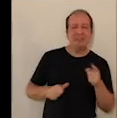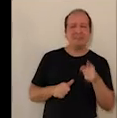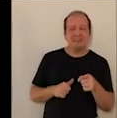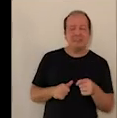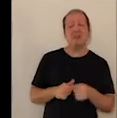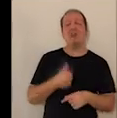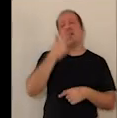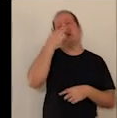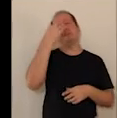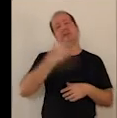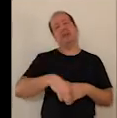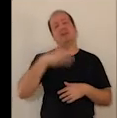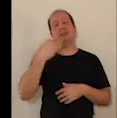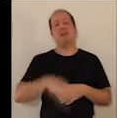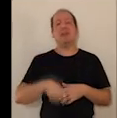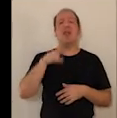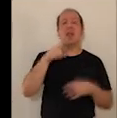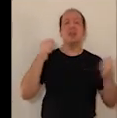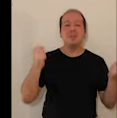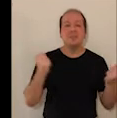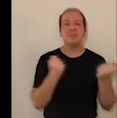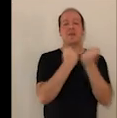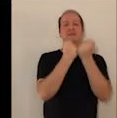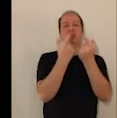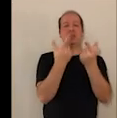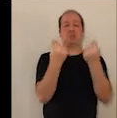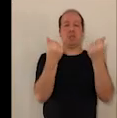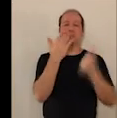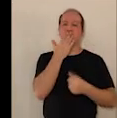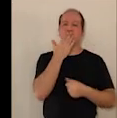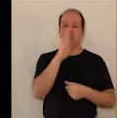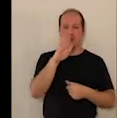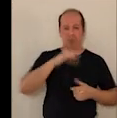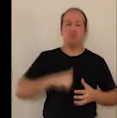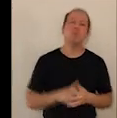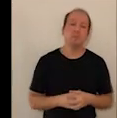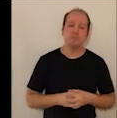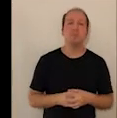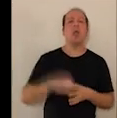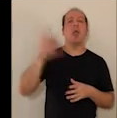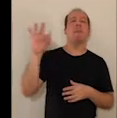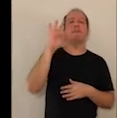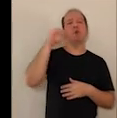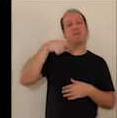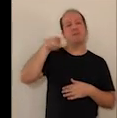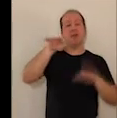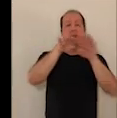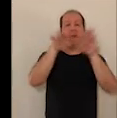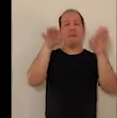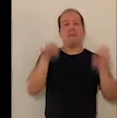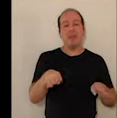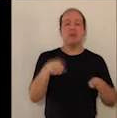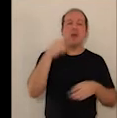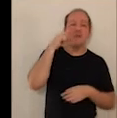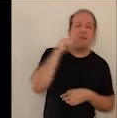com certeza. O que ele vai defender é o dinheiro que o senhor lhe prometeu. Bom, Mosca vai até a mesa em que estão todos os